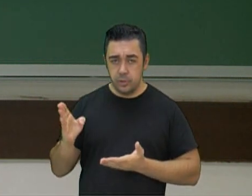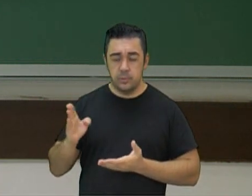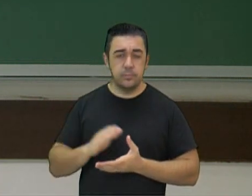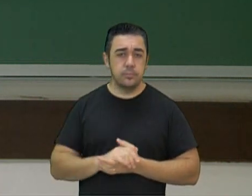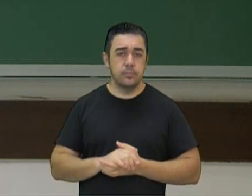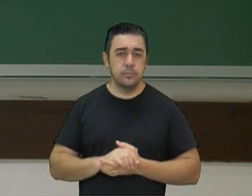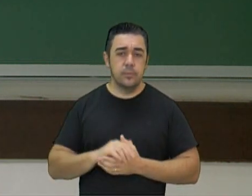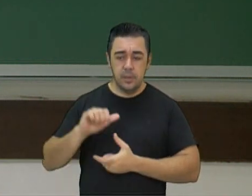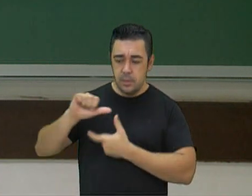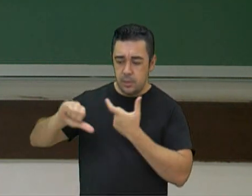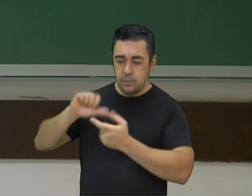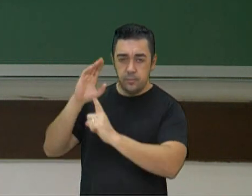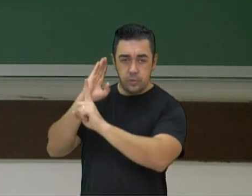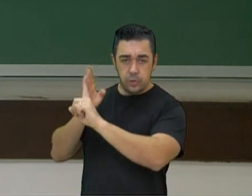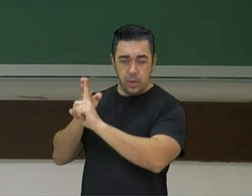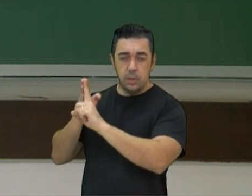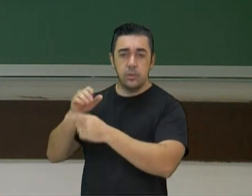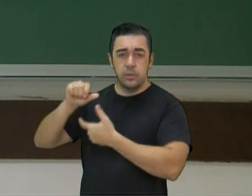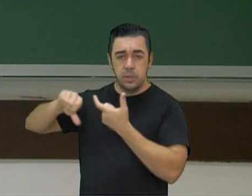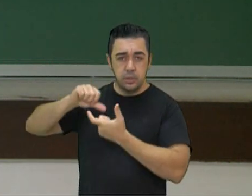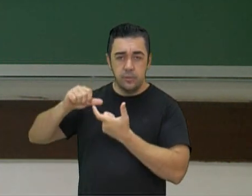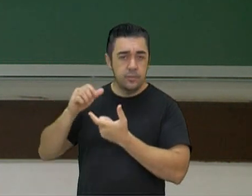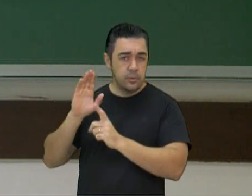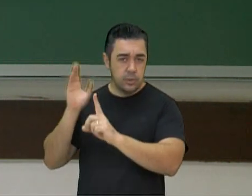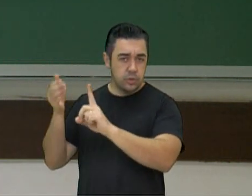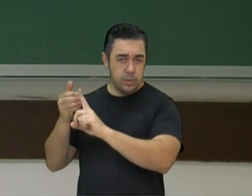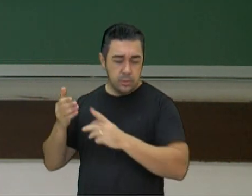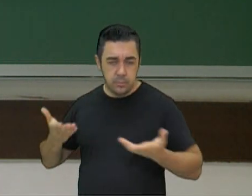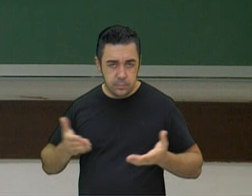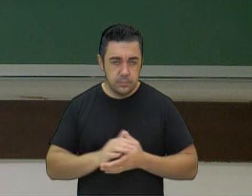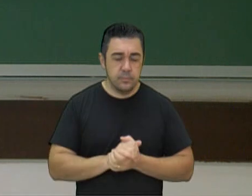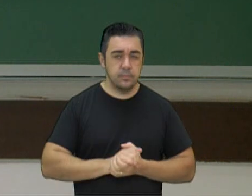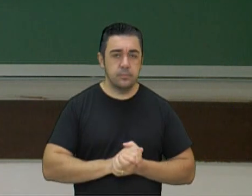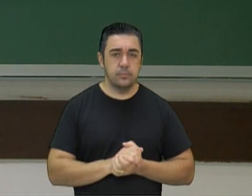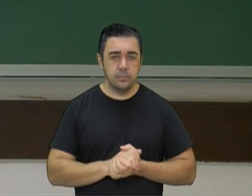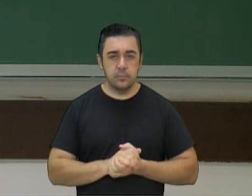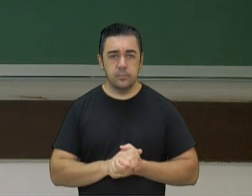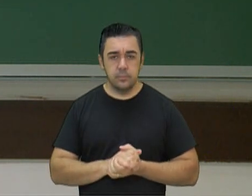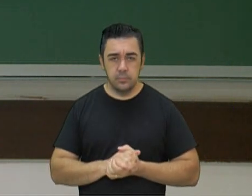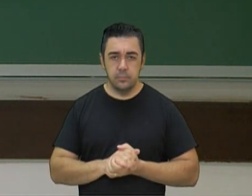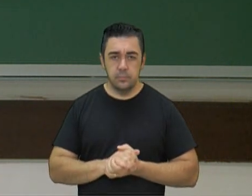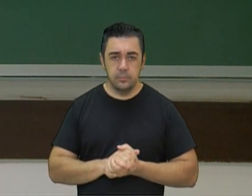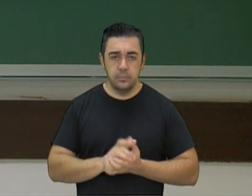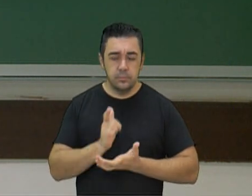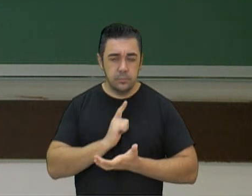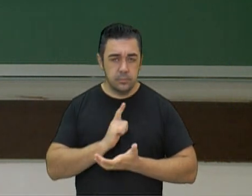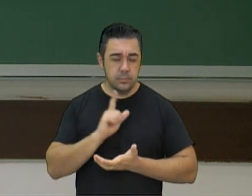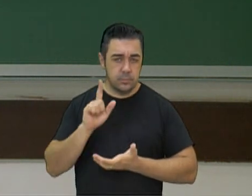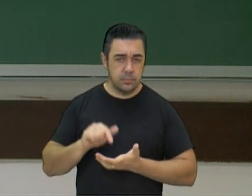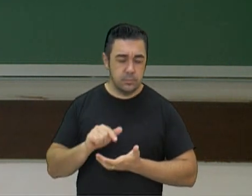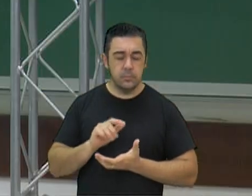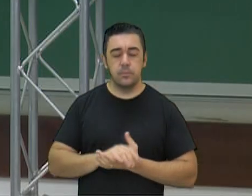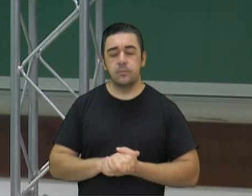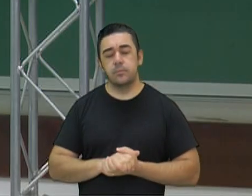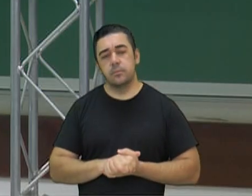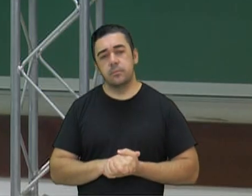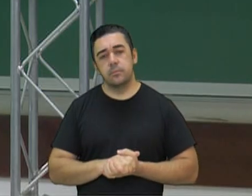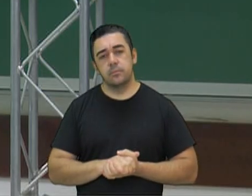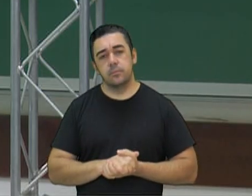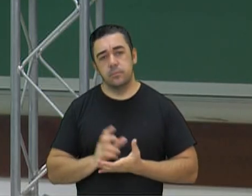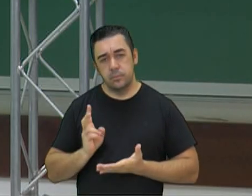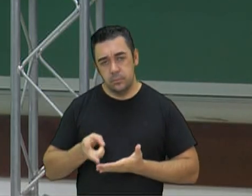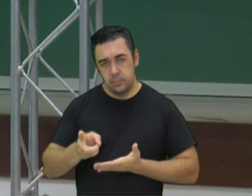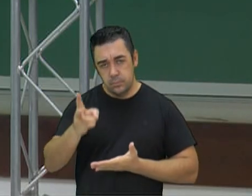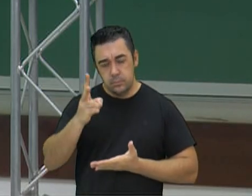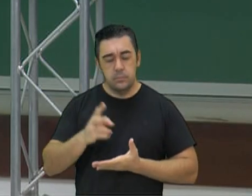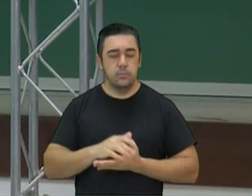Quem reúne, reúne alguém, né? Ou reúne algum objeto, alguma coisa. E quem divide, divide algo, certo? Então, vamos continuar